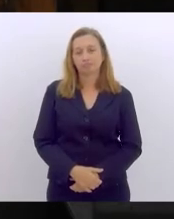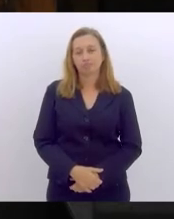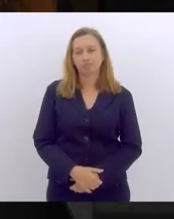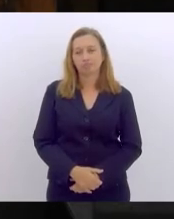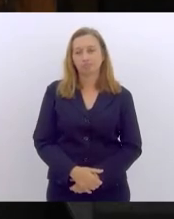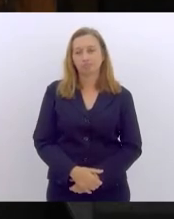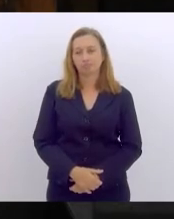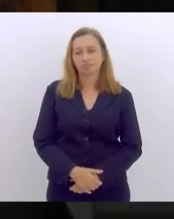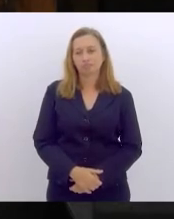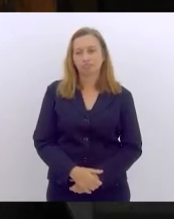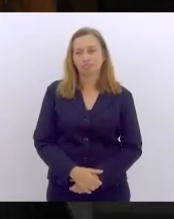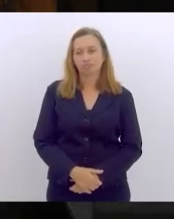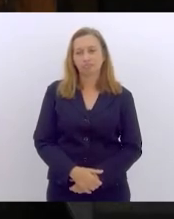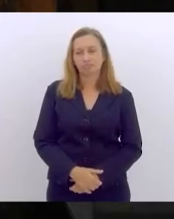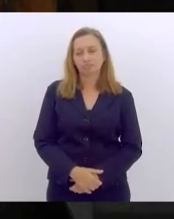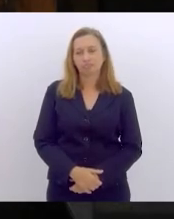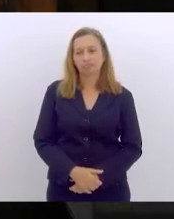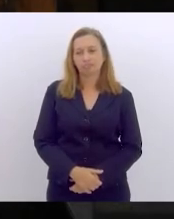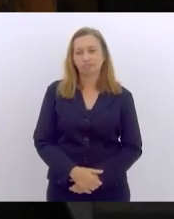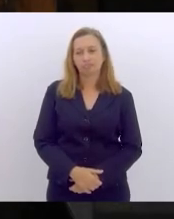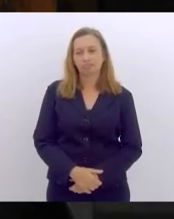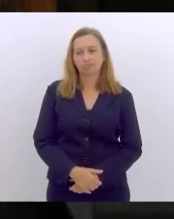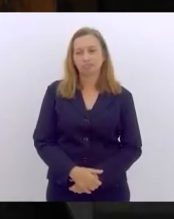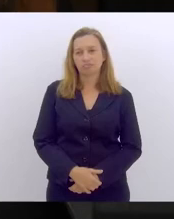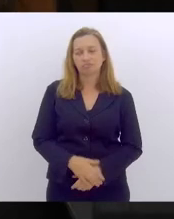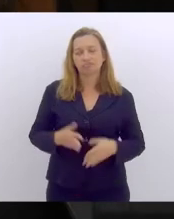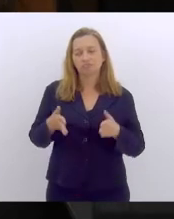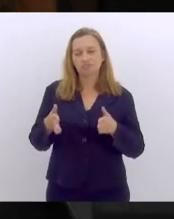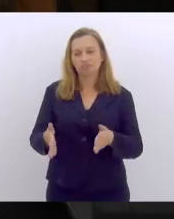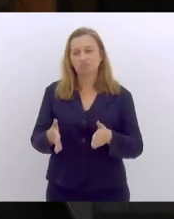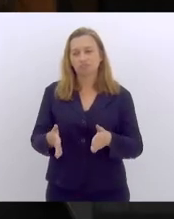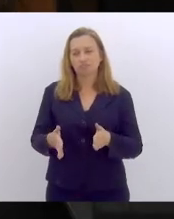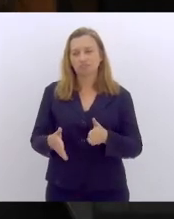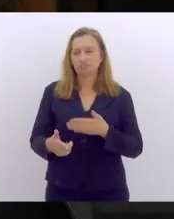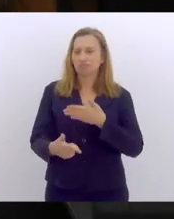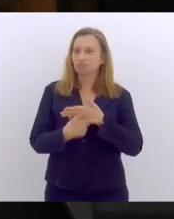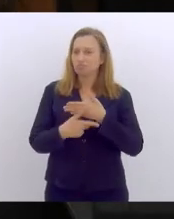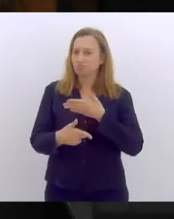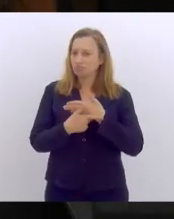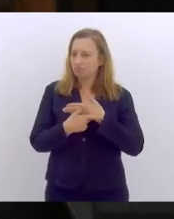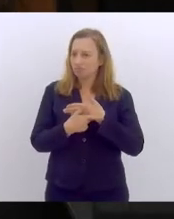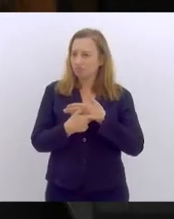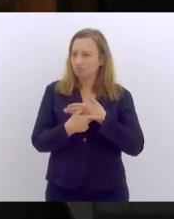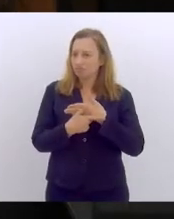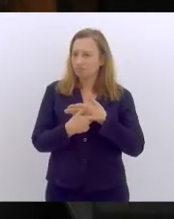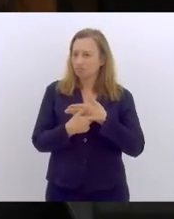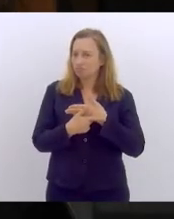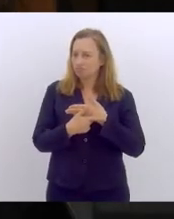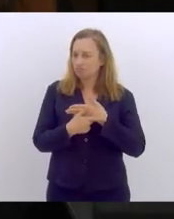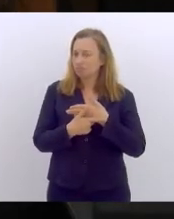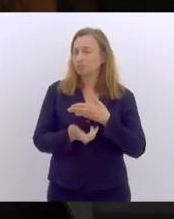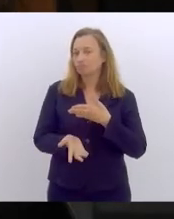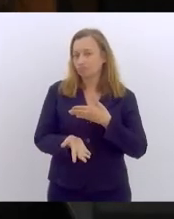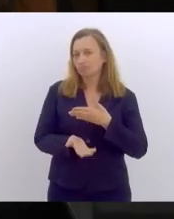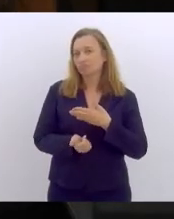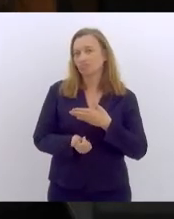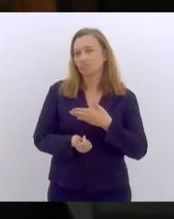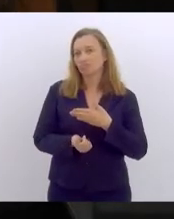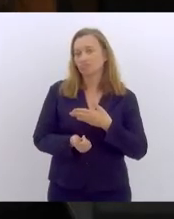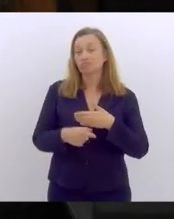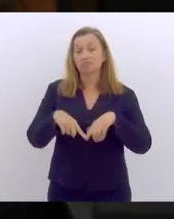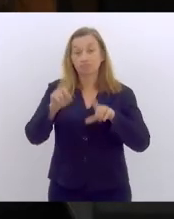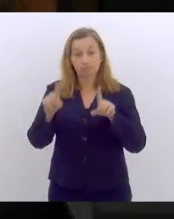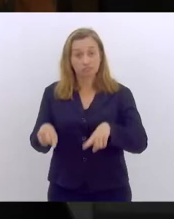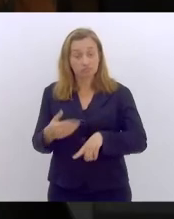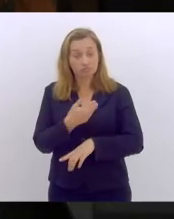absolutamente priorizada a questão do papel e da relevância do